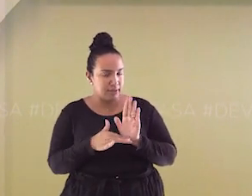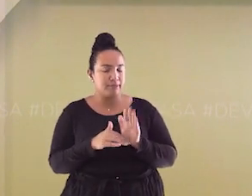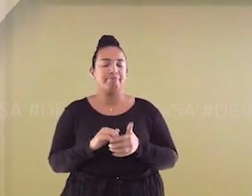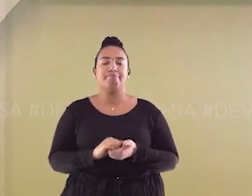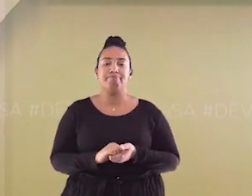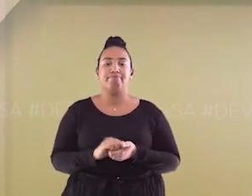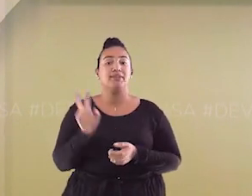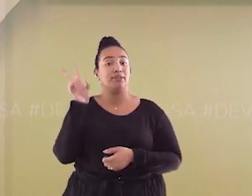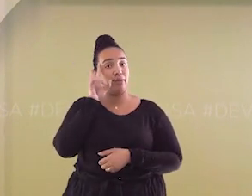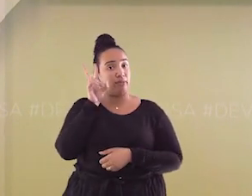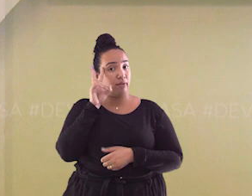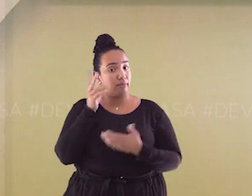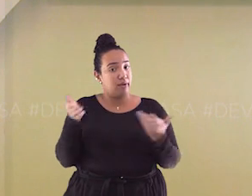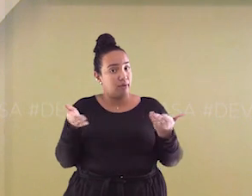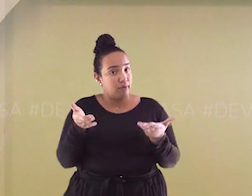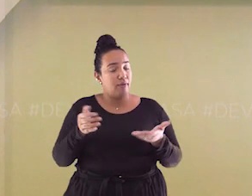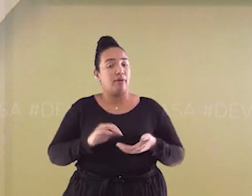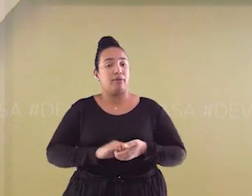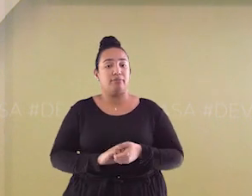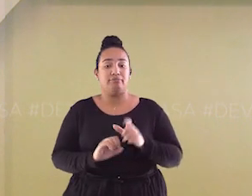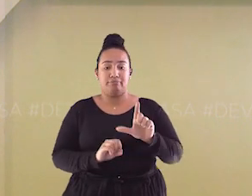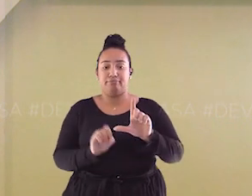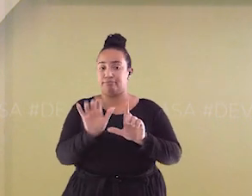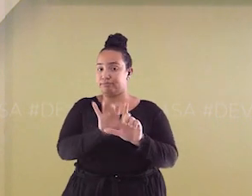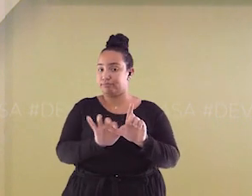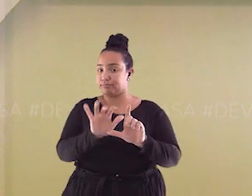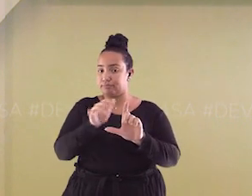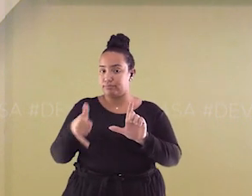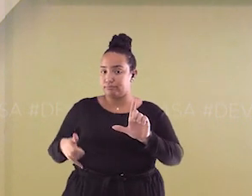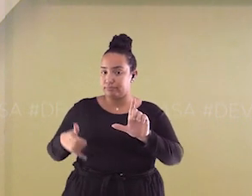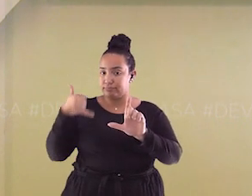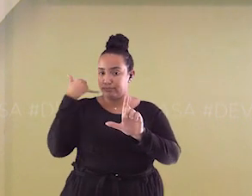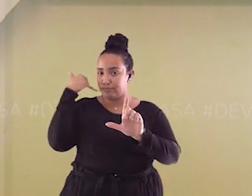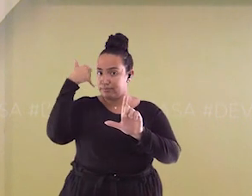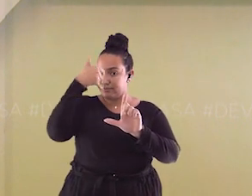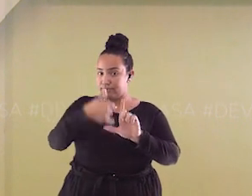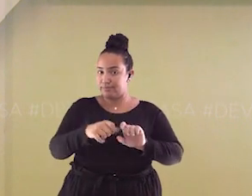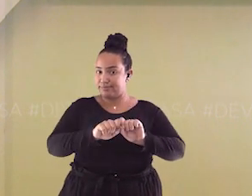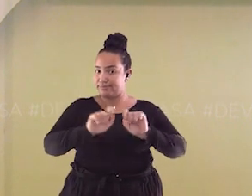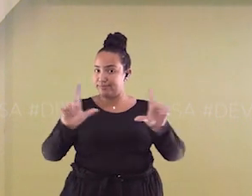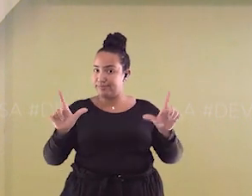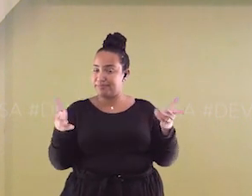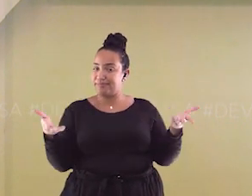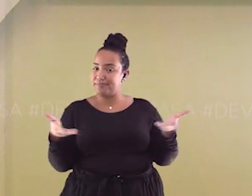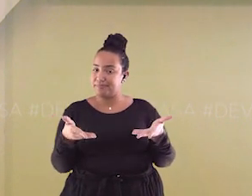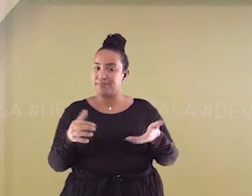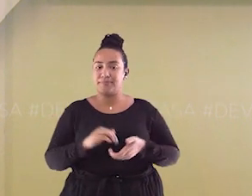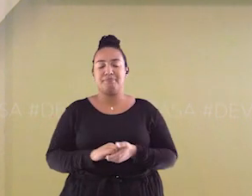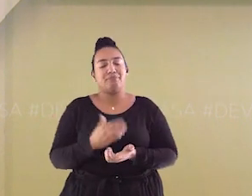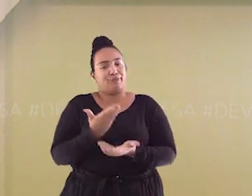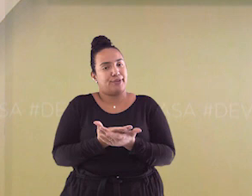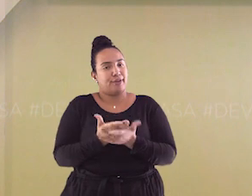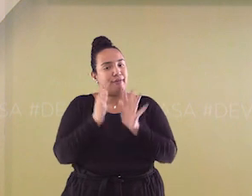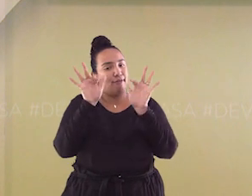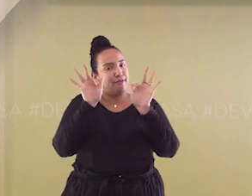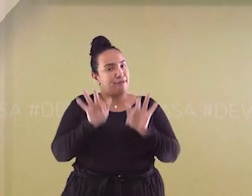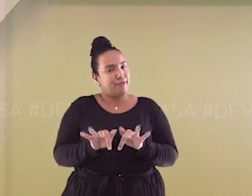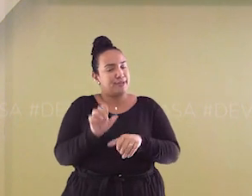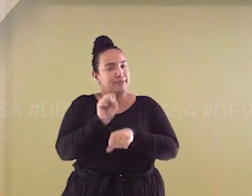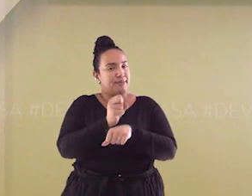se esqueça. Para isso, basta apontar a câmera do seu celular para o QR Code que aparece na tela. Eu vou ficando por